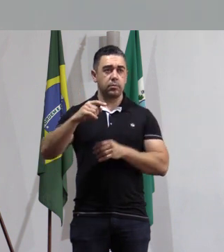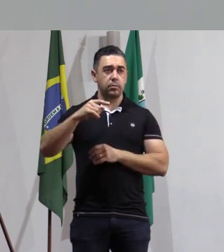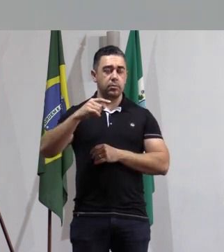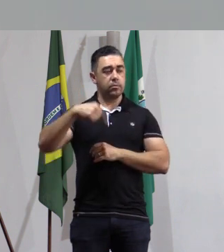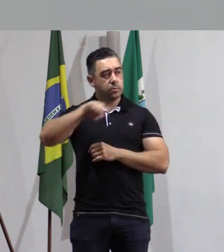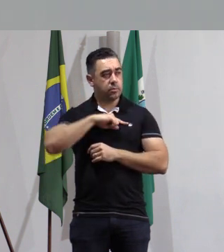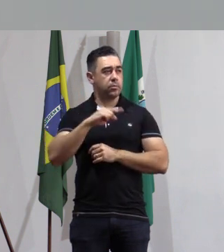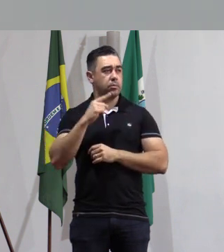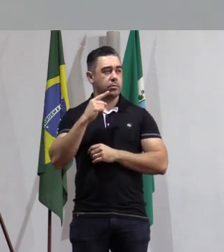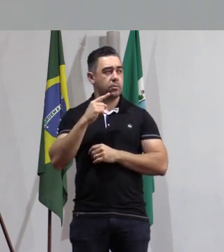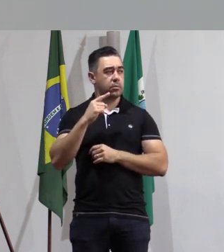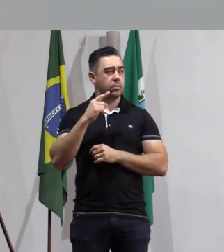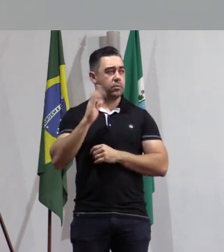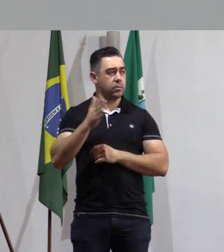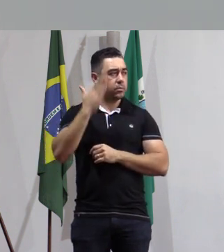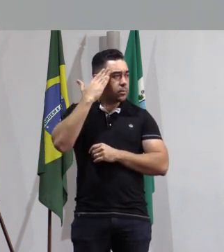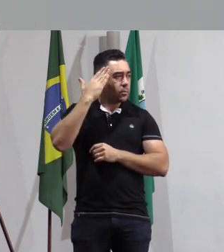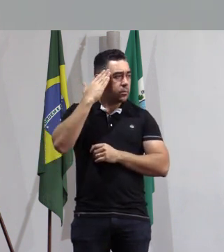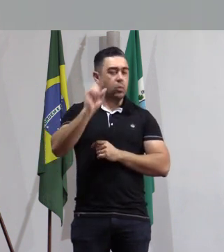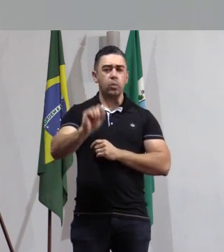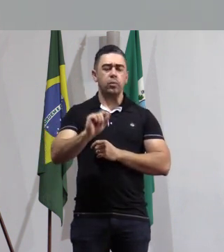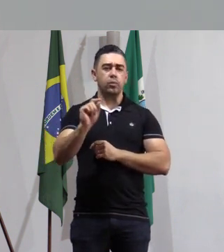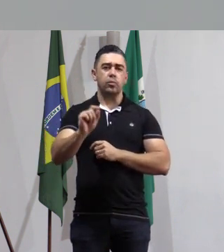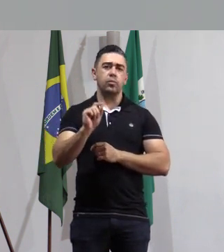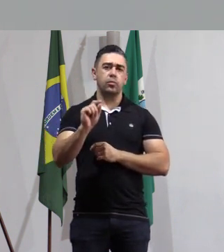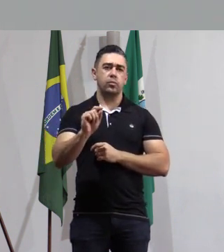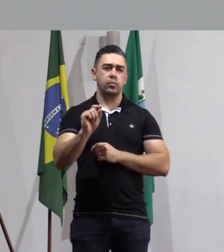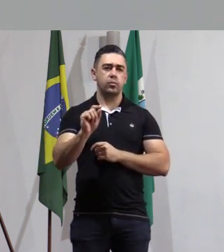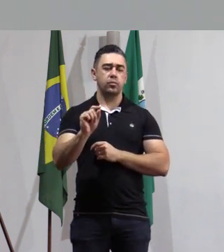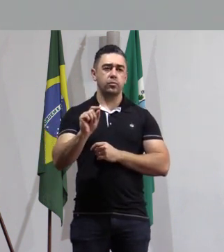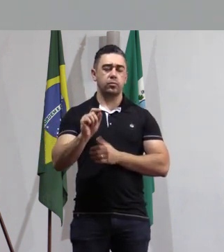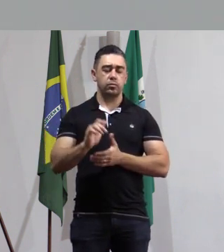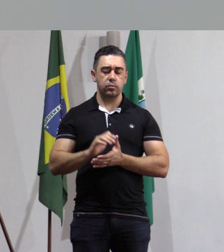previmos que fossem mandadas